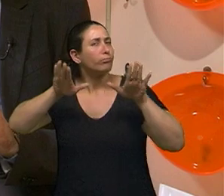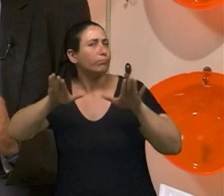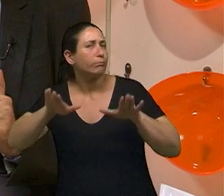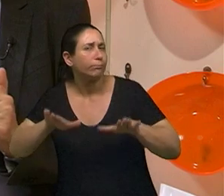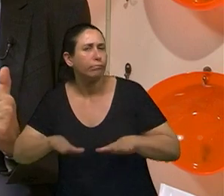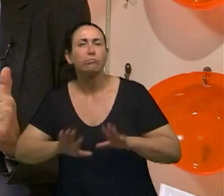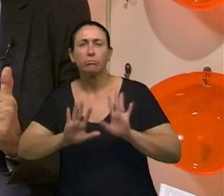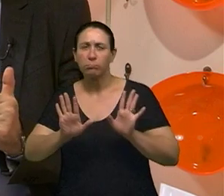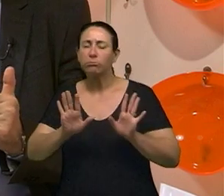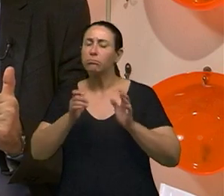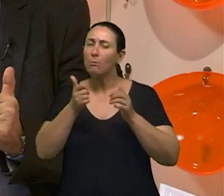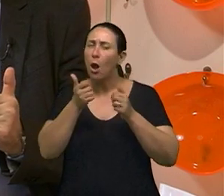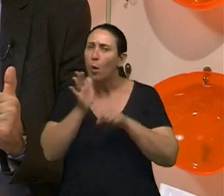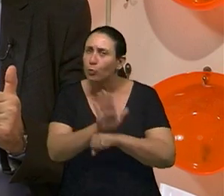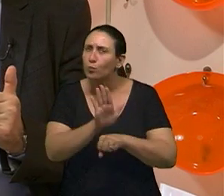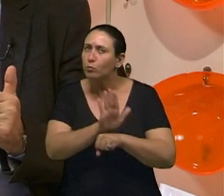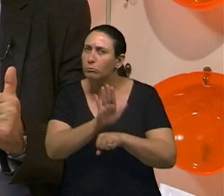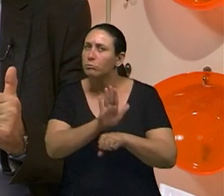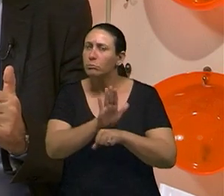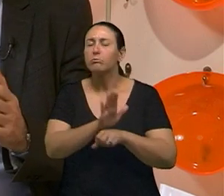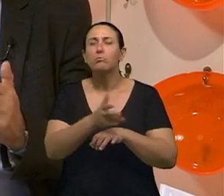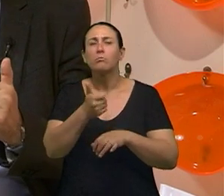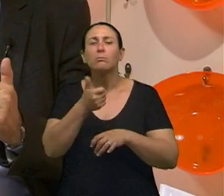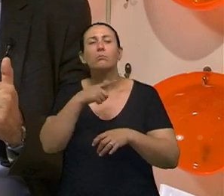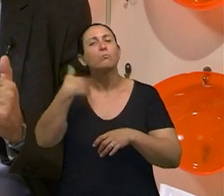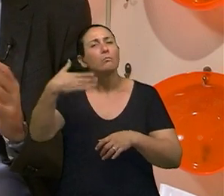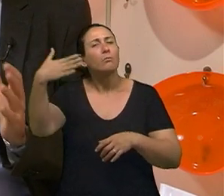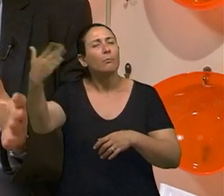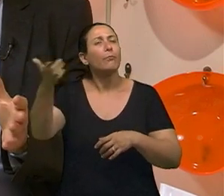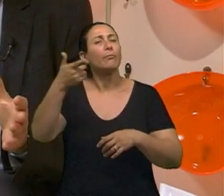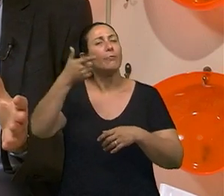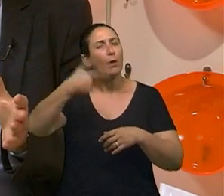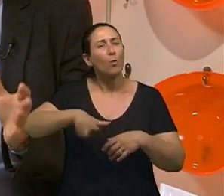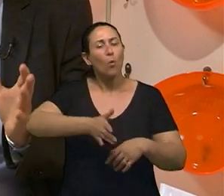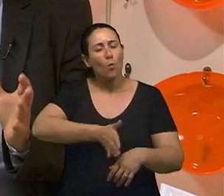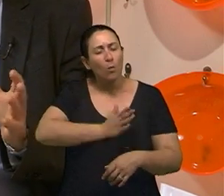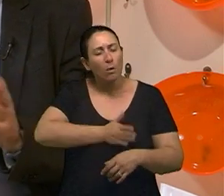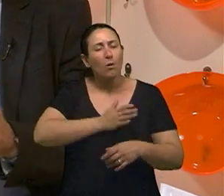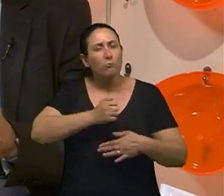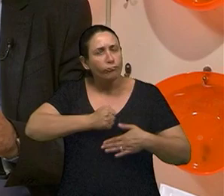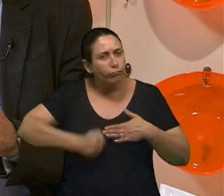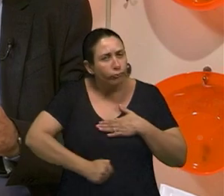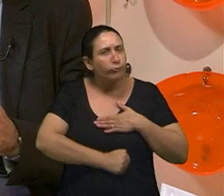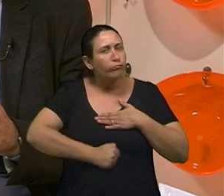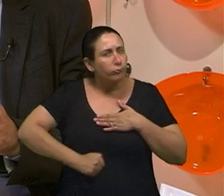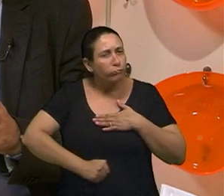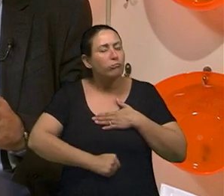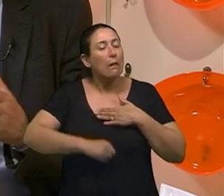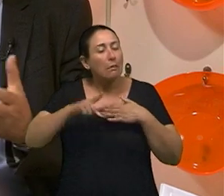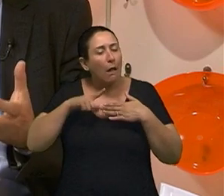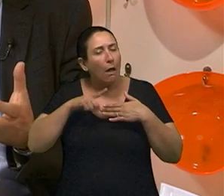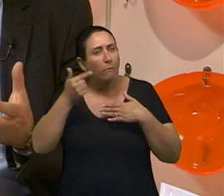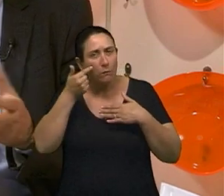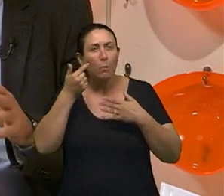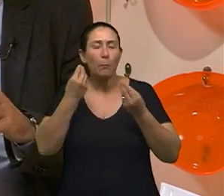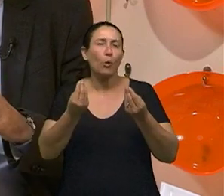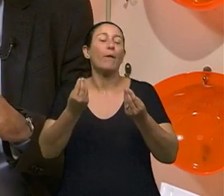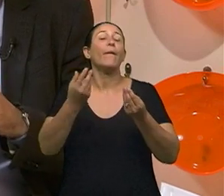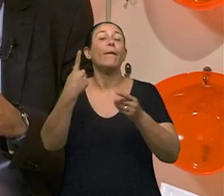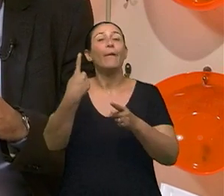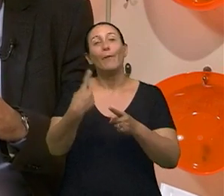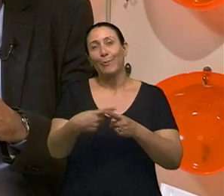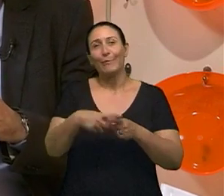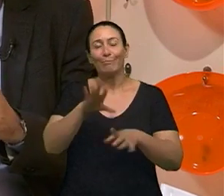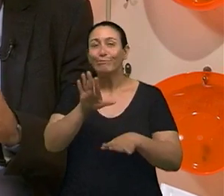o paciente com métodos de imagem com ecografia de seis em se meses ou de ano em ano para ver se esse aneurisma tá crescendo por quê